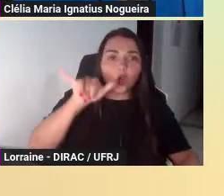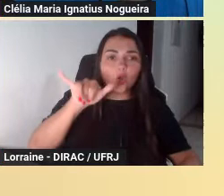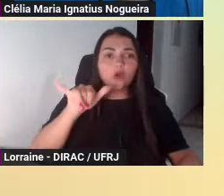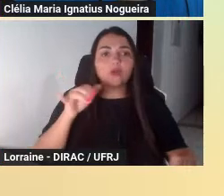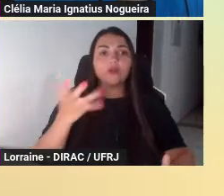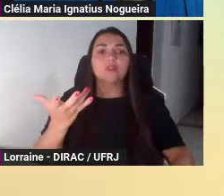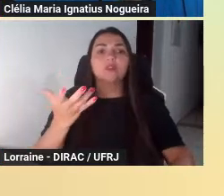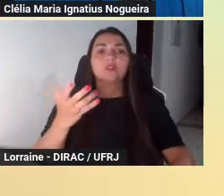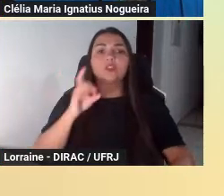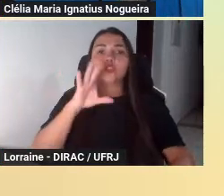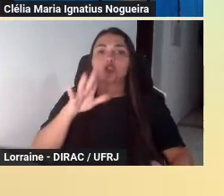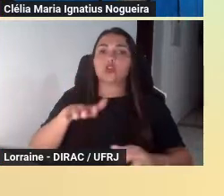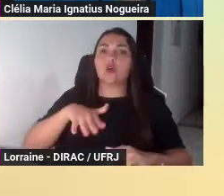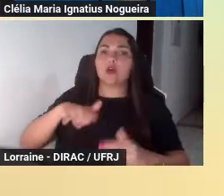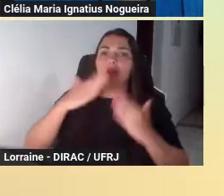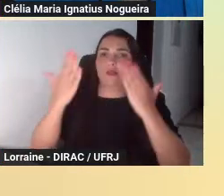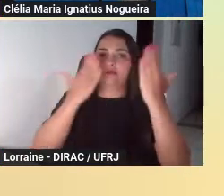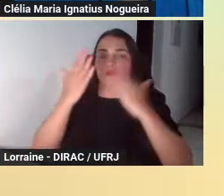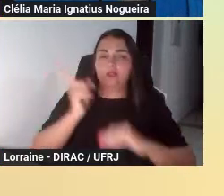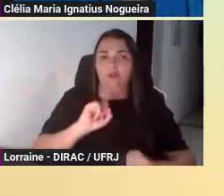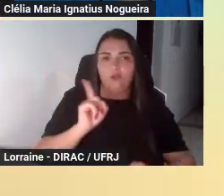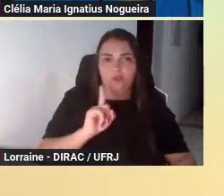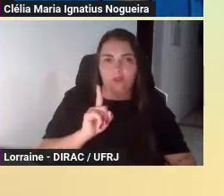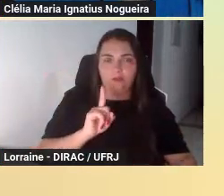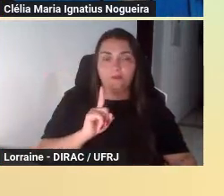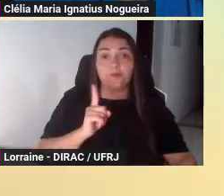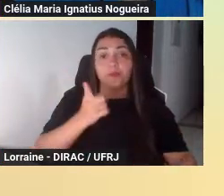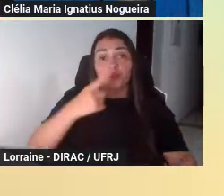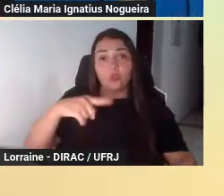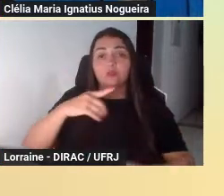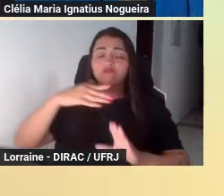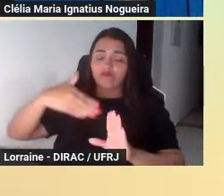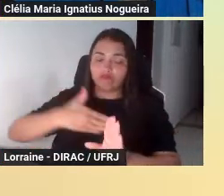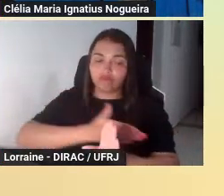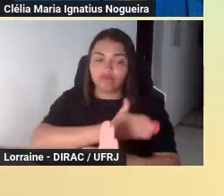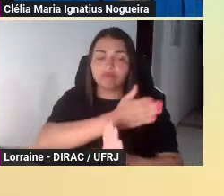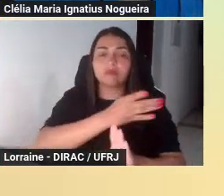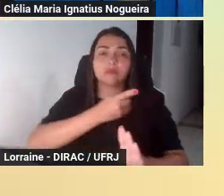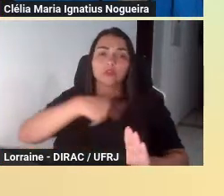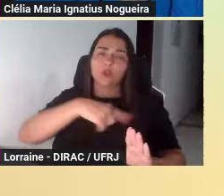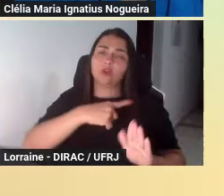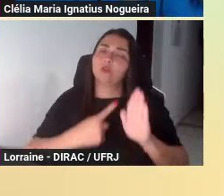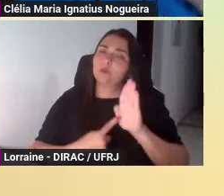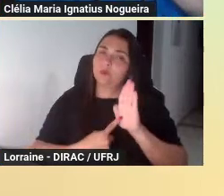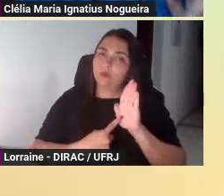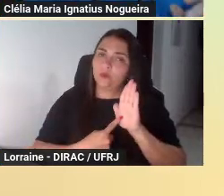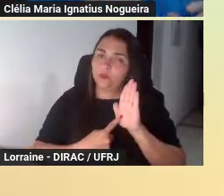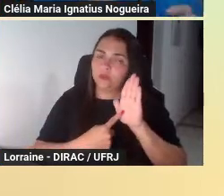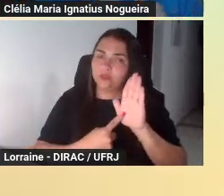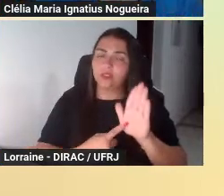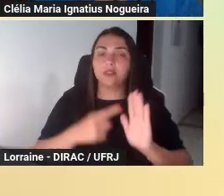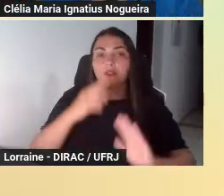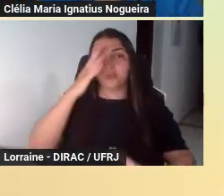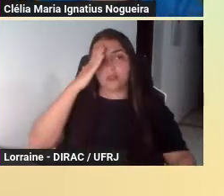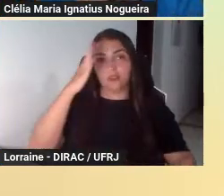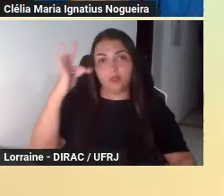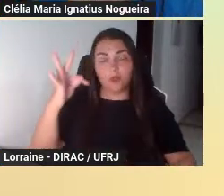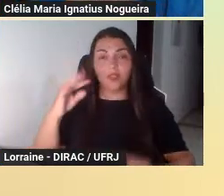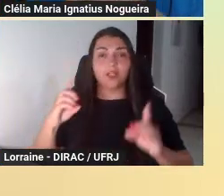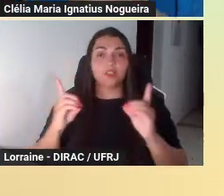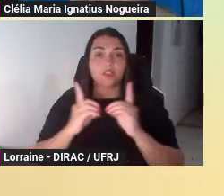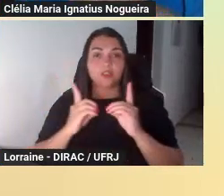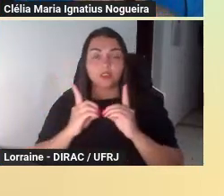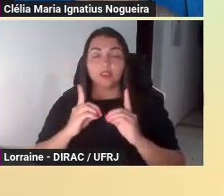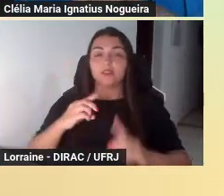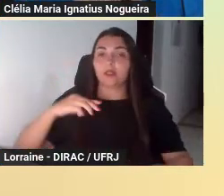nas coisas da psicologia. E, ao mesmo tempo, a gente tem mostrado que as teorias da didática da